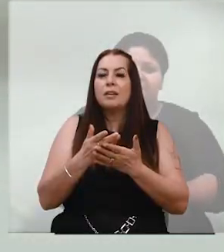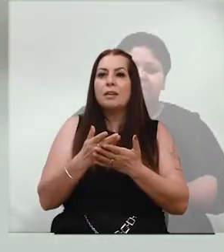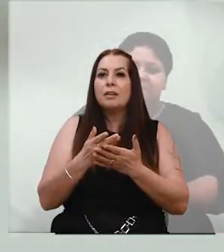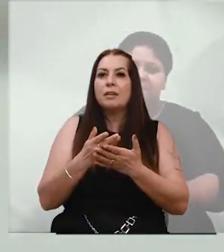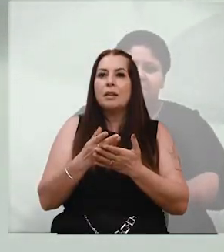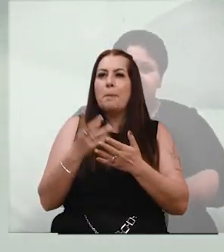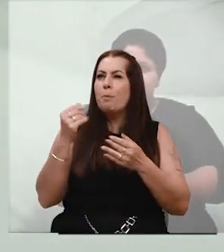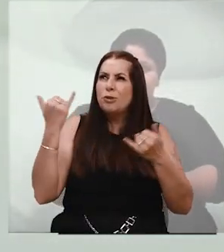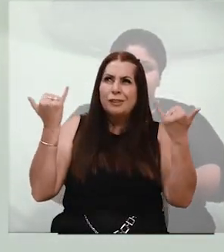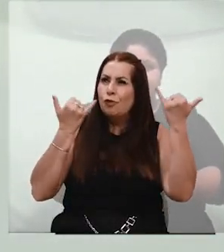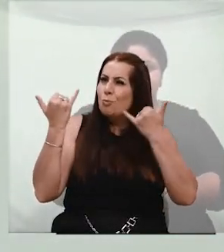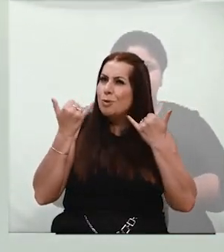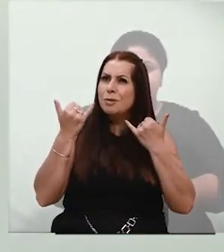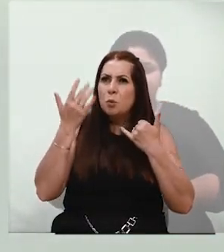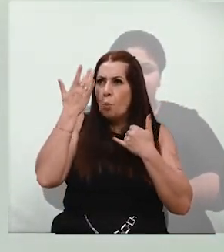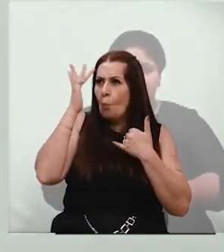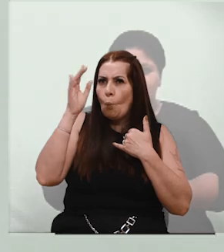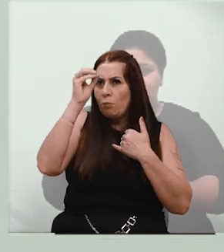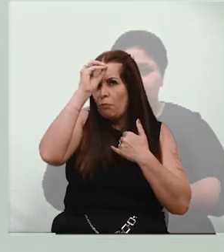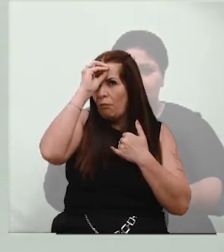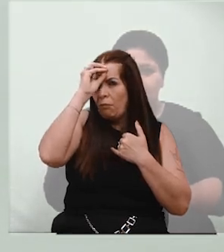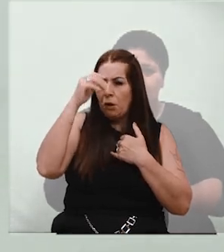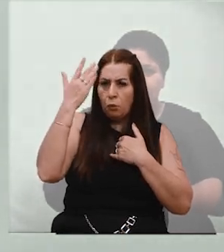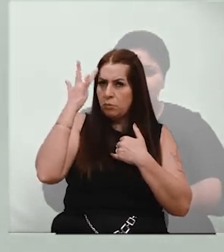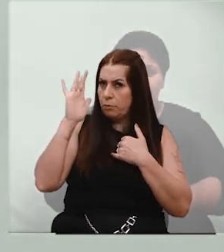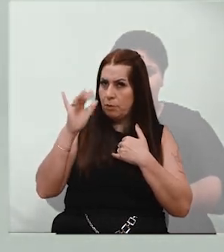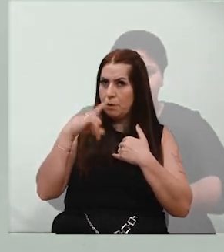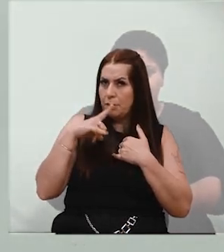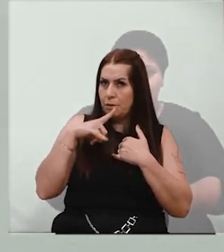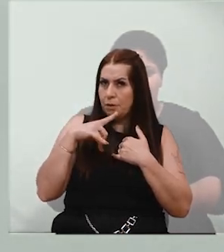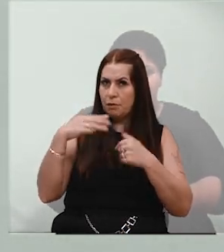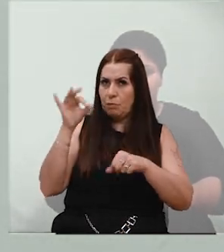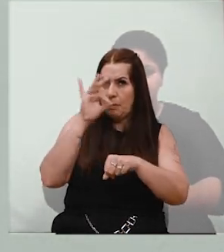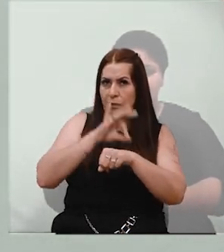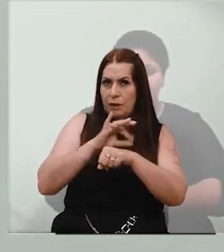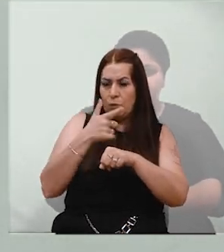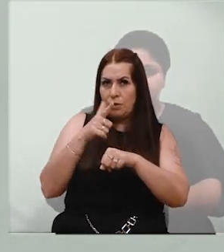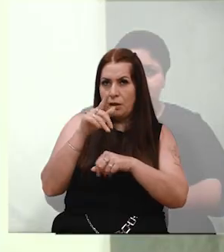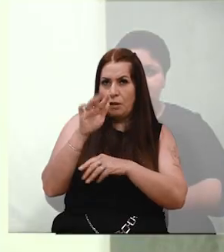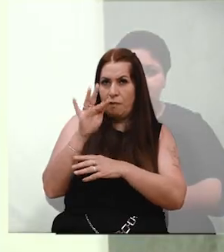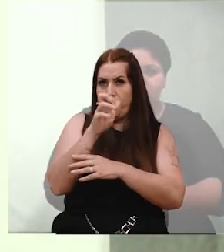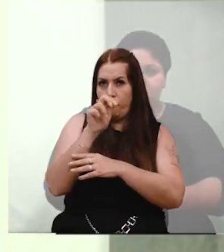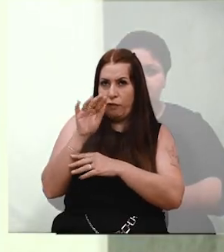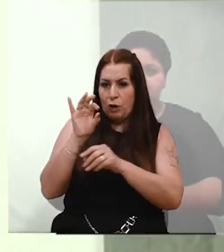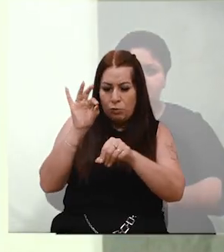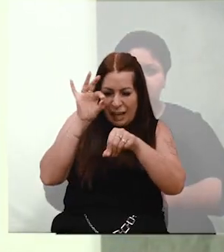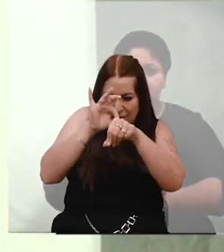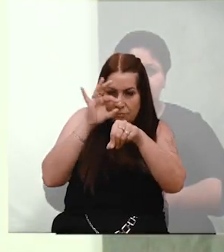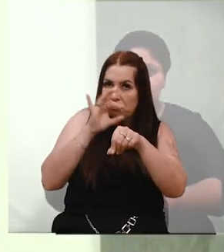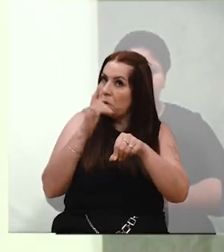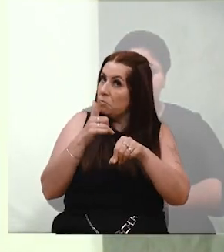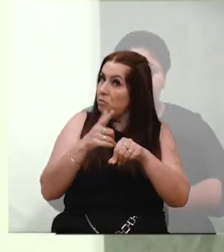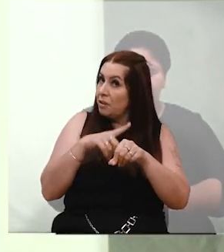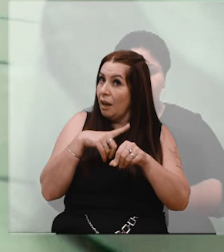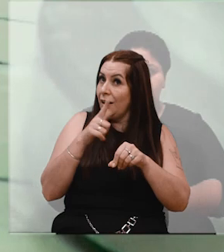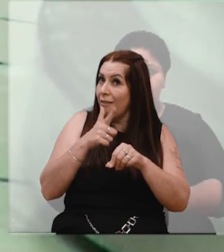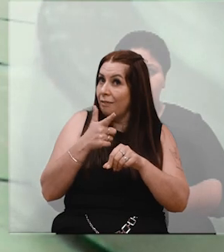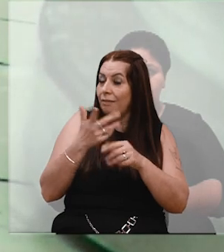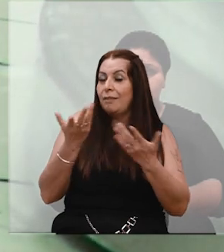é muita informação, assim, que a gente não sabia. Eu, por exemplo, não sabia que existiam abelhas sem ferrão, até começar a produzir o da Terra.